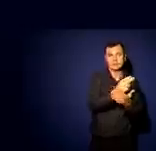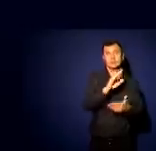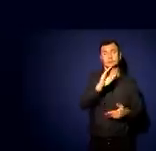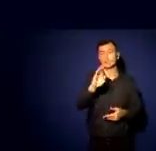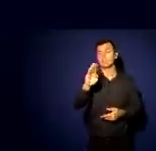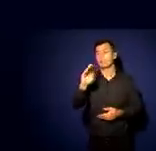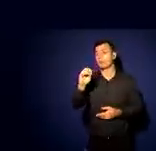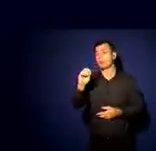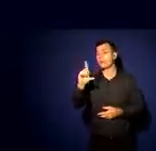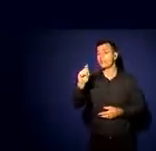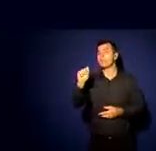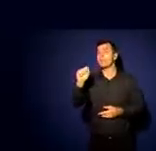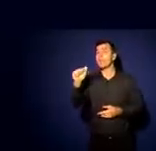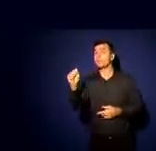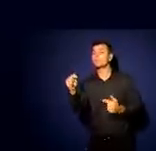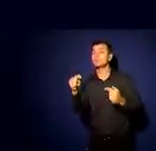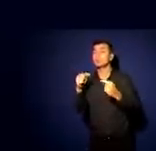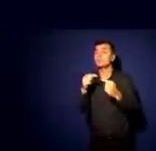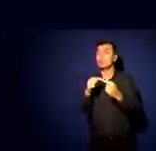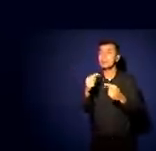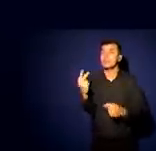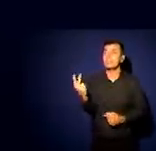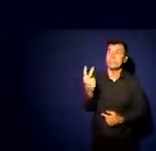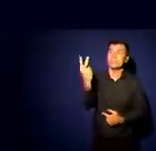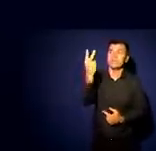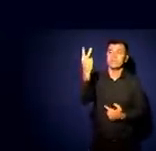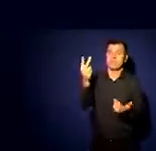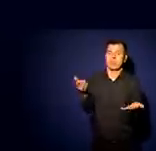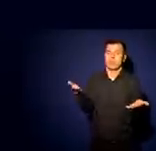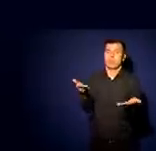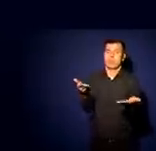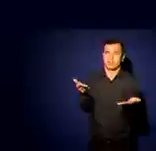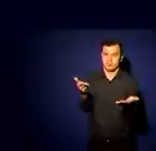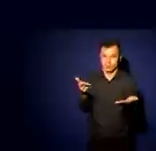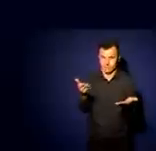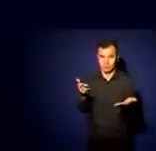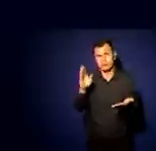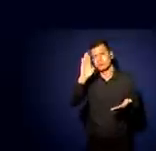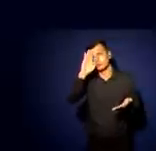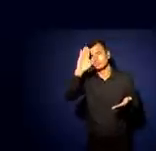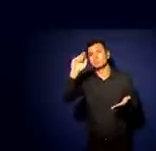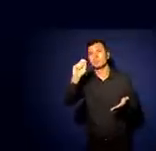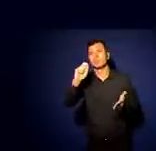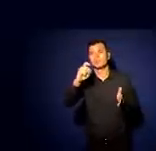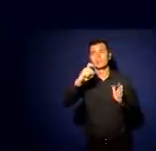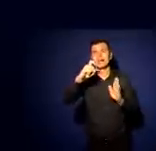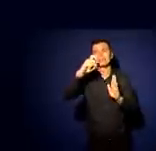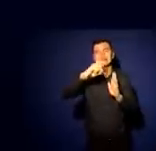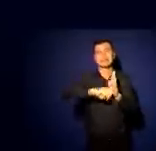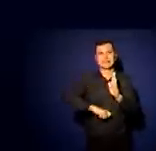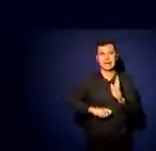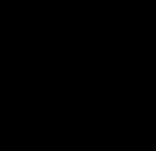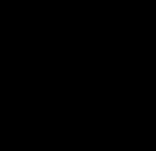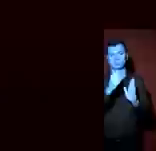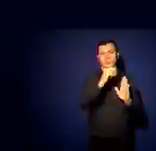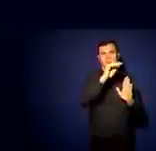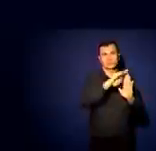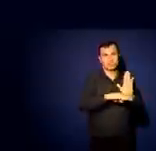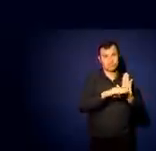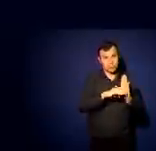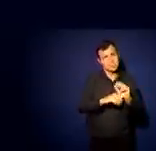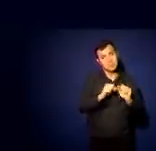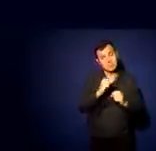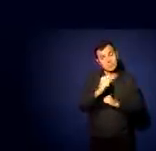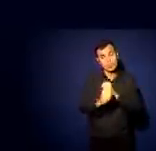presente o principal fator é a taxa de desconto na minha opinião a gente poderia ter um ano que fosse um